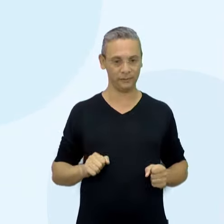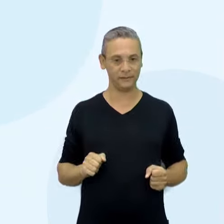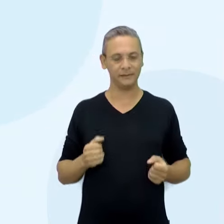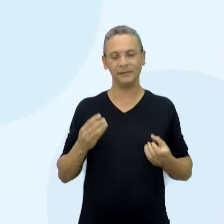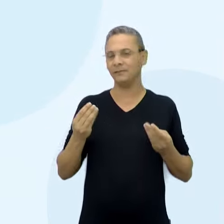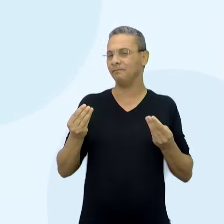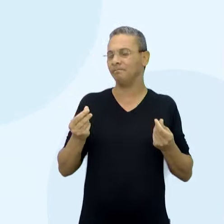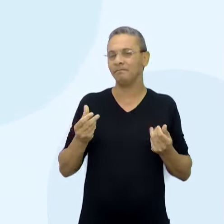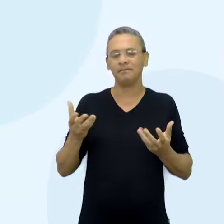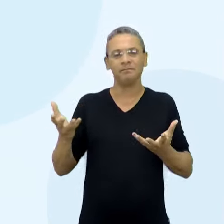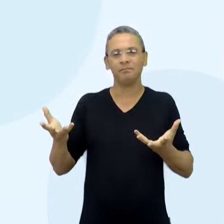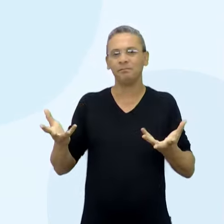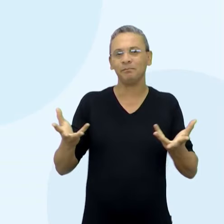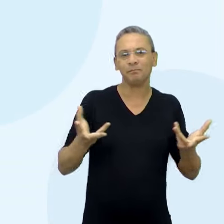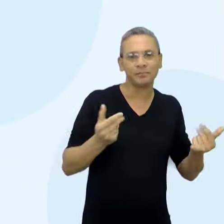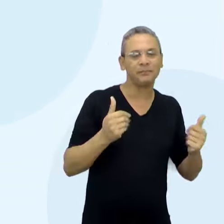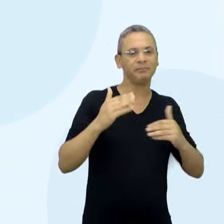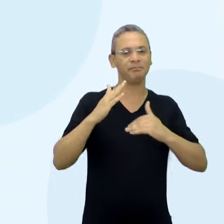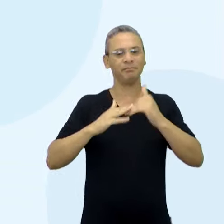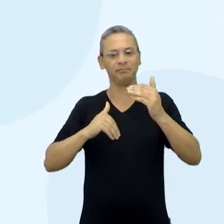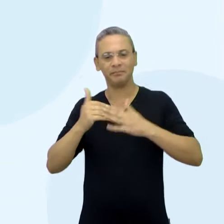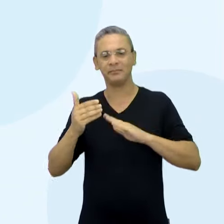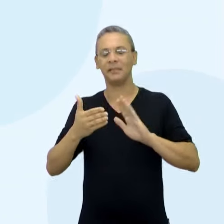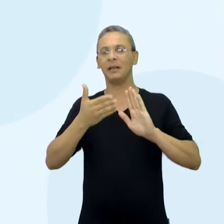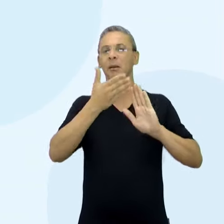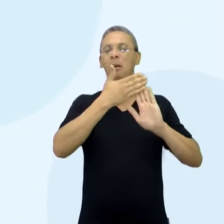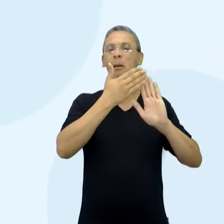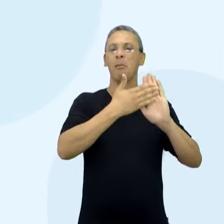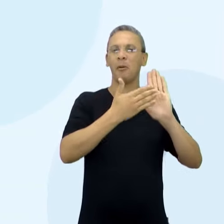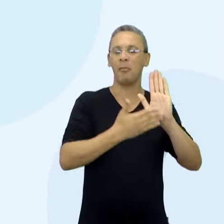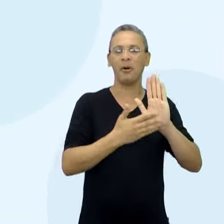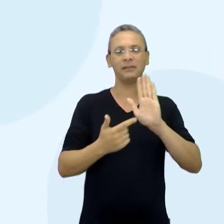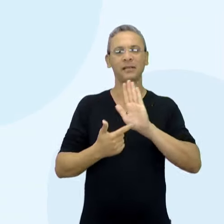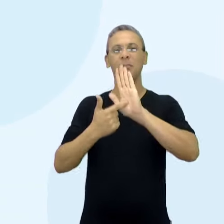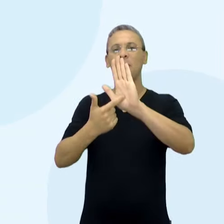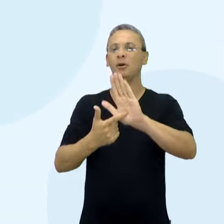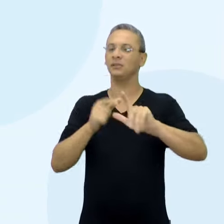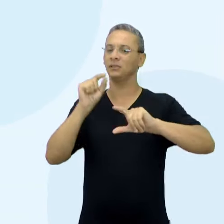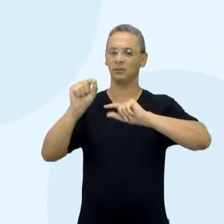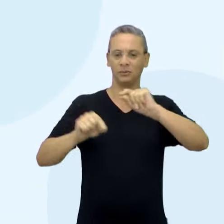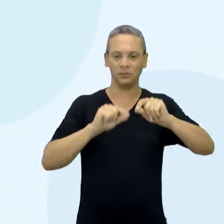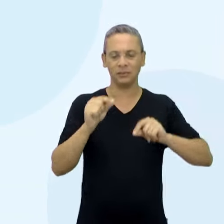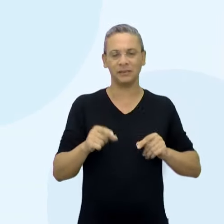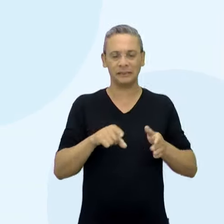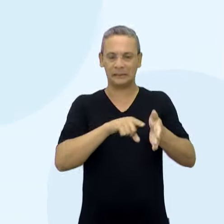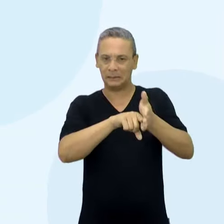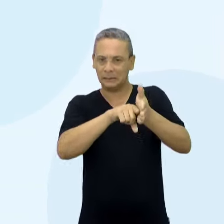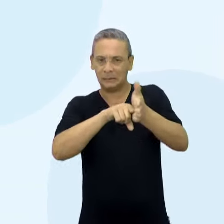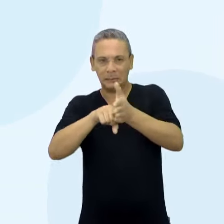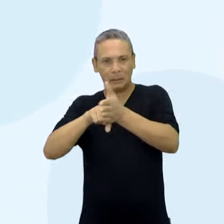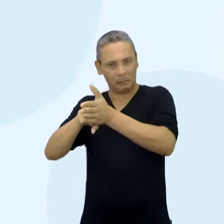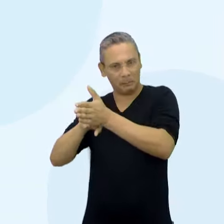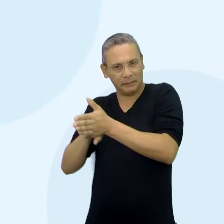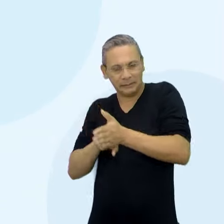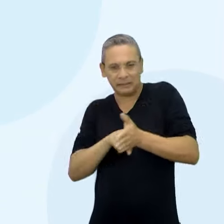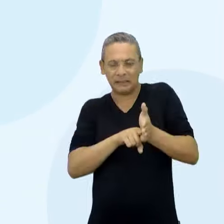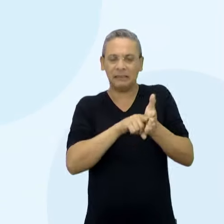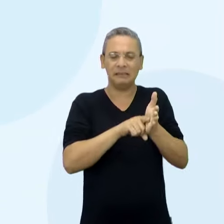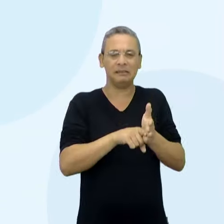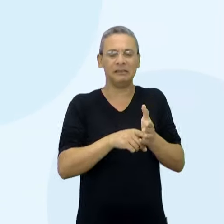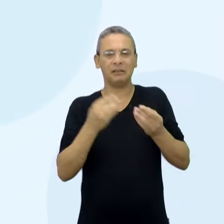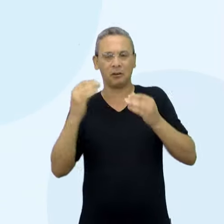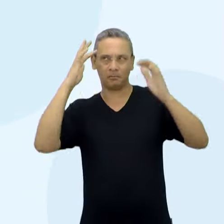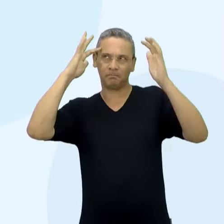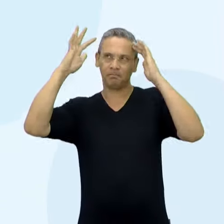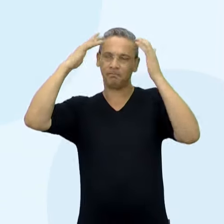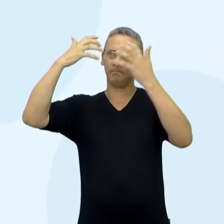queria apresentar para você aí a proposta ou apresentamos, né, para você fazer uma pesquisa, para você fazer um levantamento, para você pensar